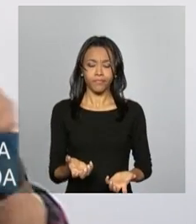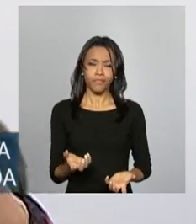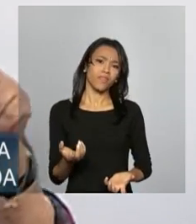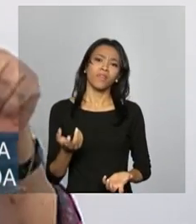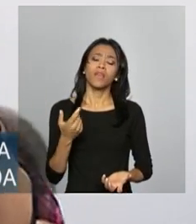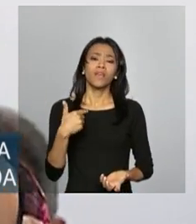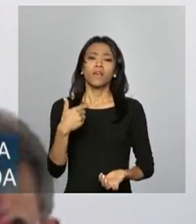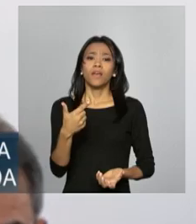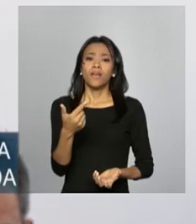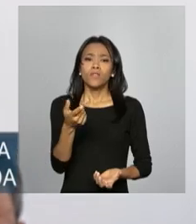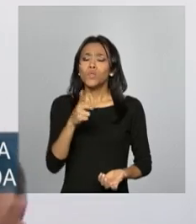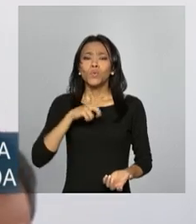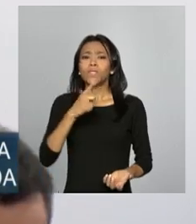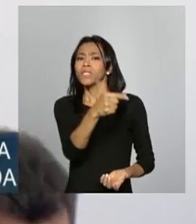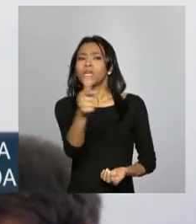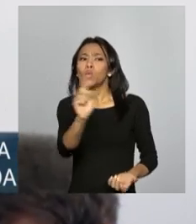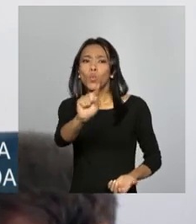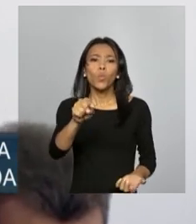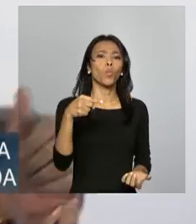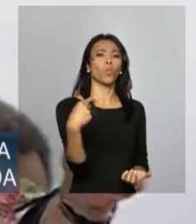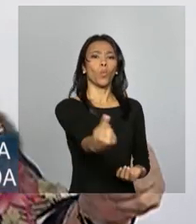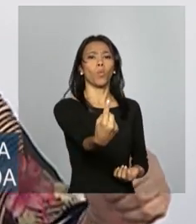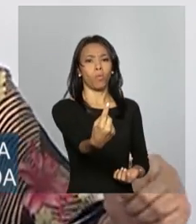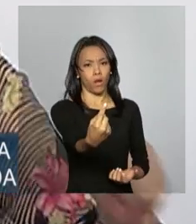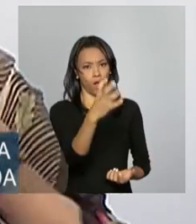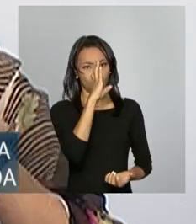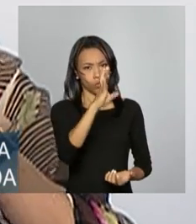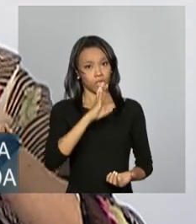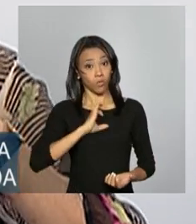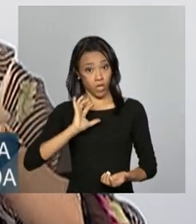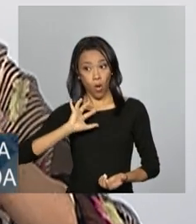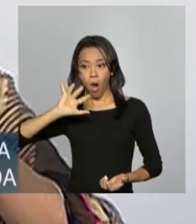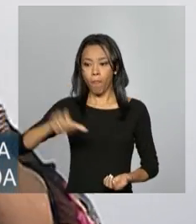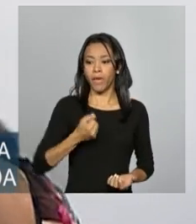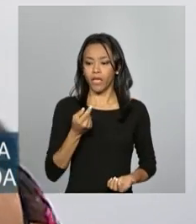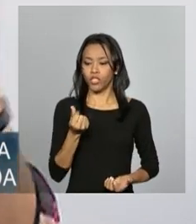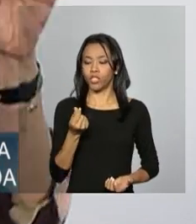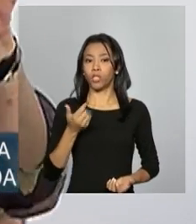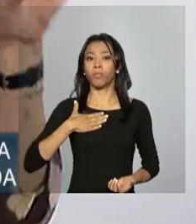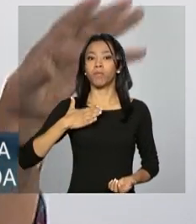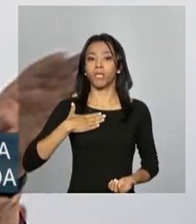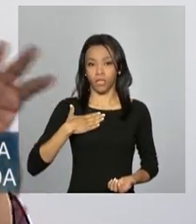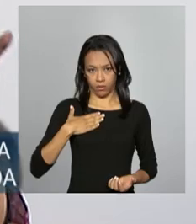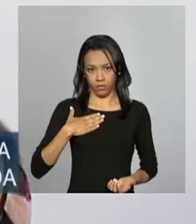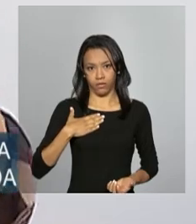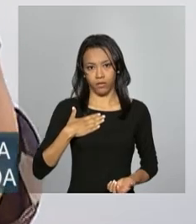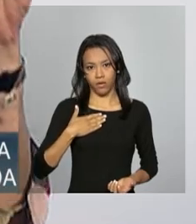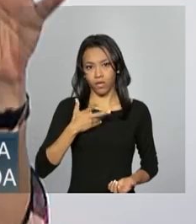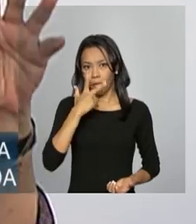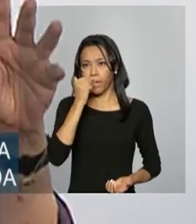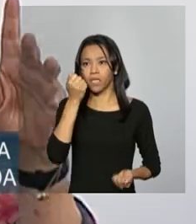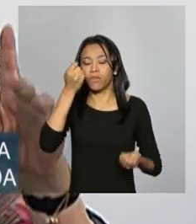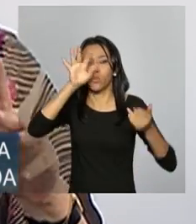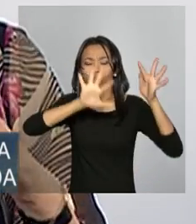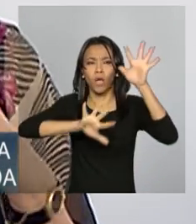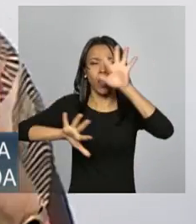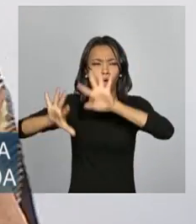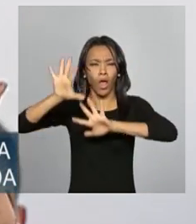não tem uma acusação que diga que eu peguei dinheiro para mim, porque fica tudo muito